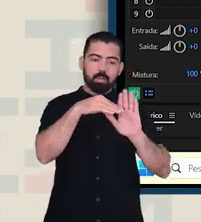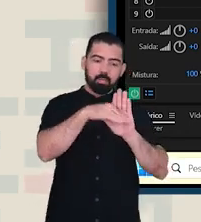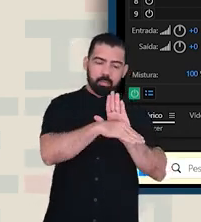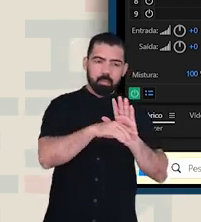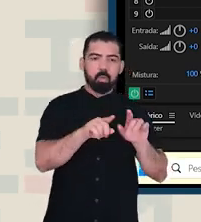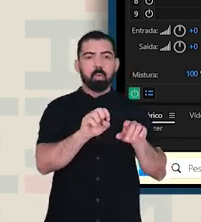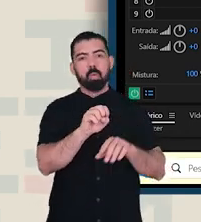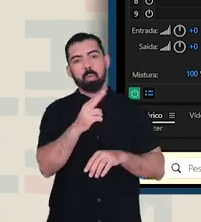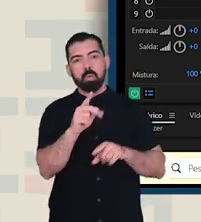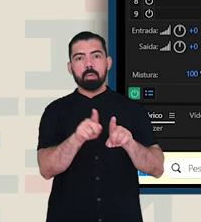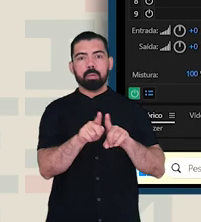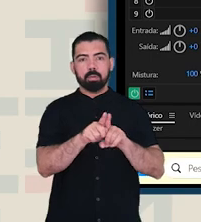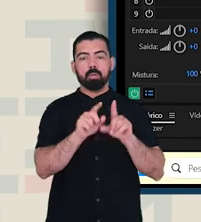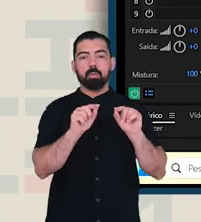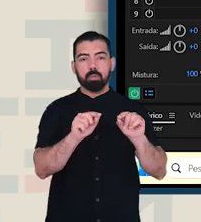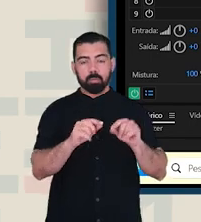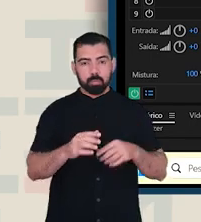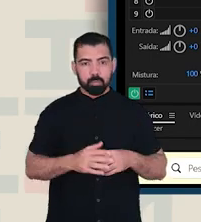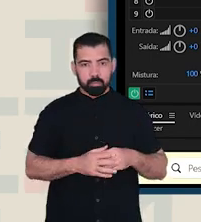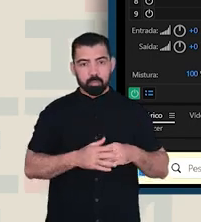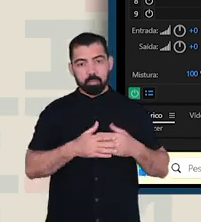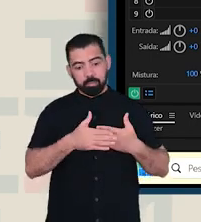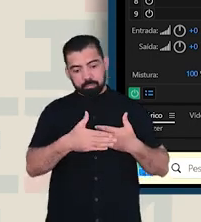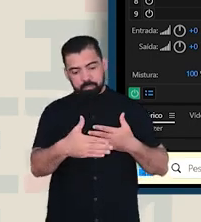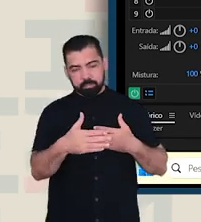uma pequena continuação e decaimento,